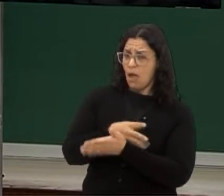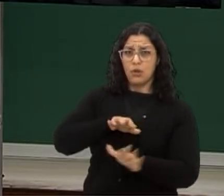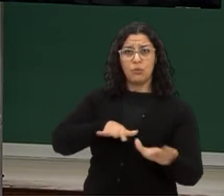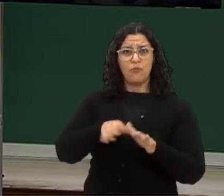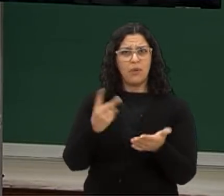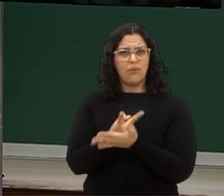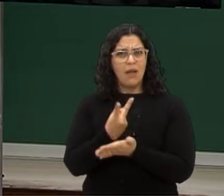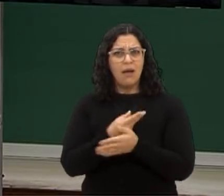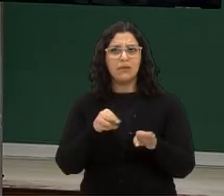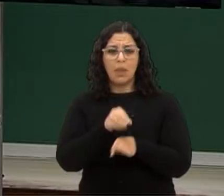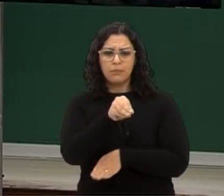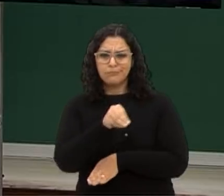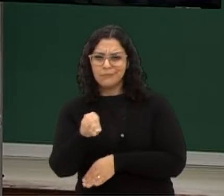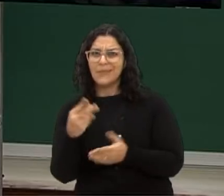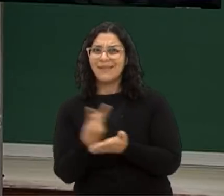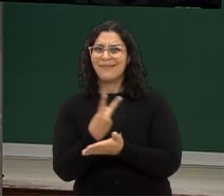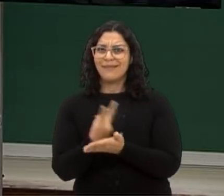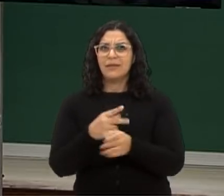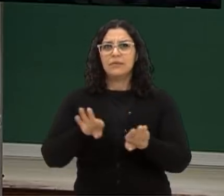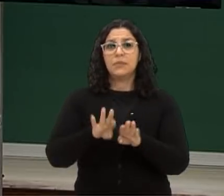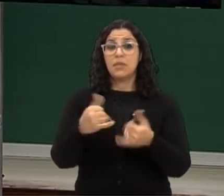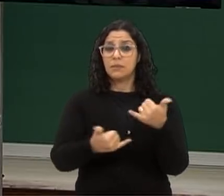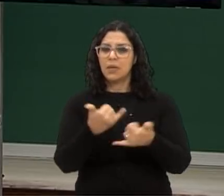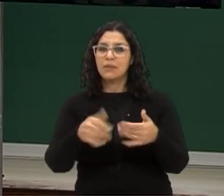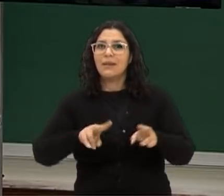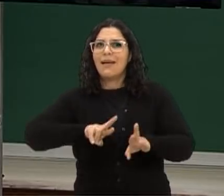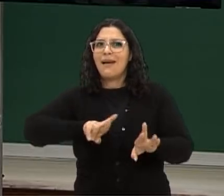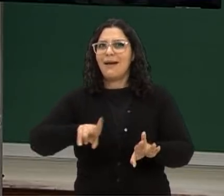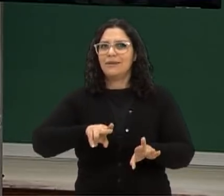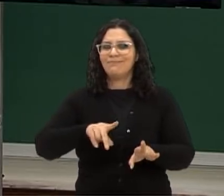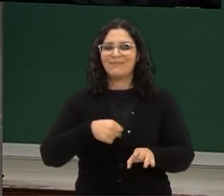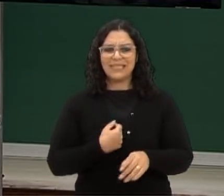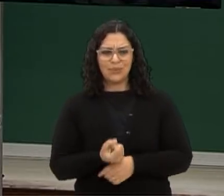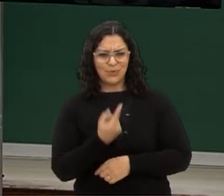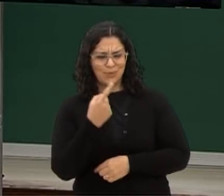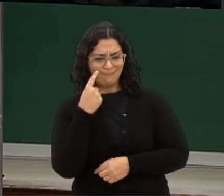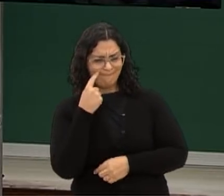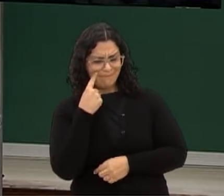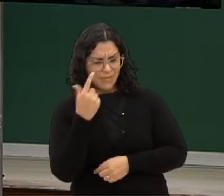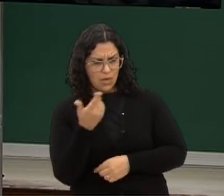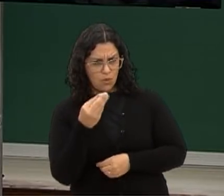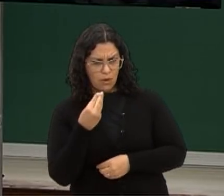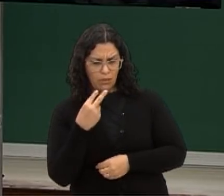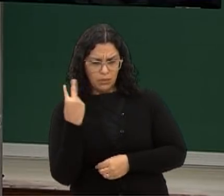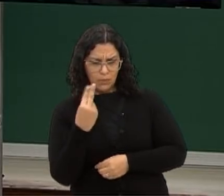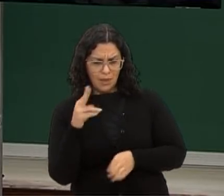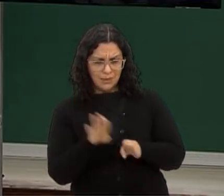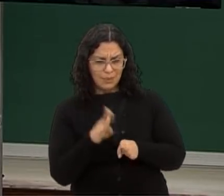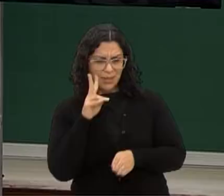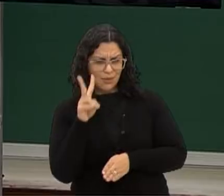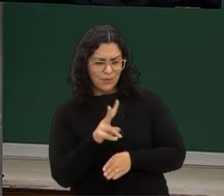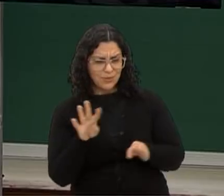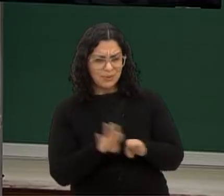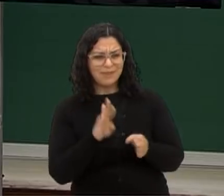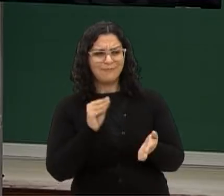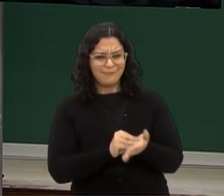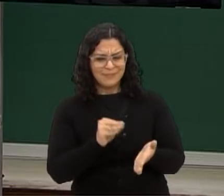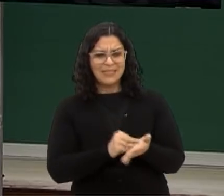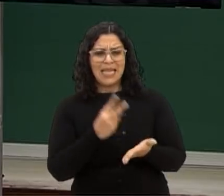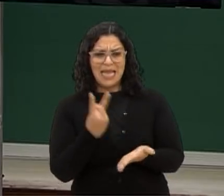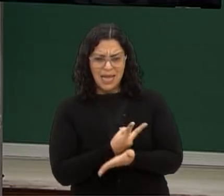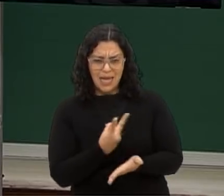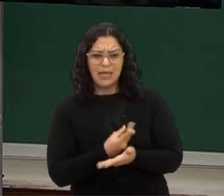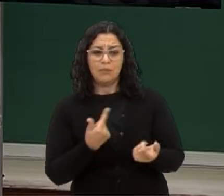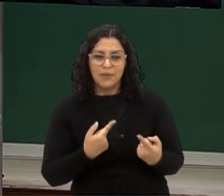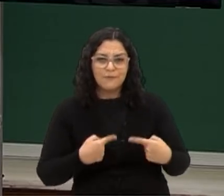vezes você vê que é uma jogada ali que não tinha como efetuar aquela jogada naquele momento e você mesmo vê que está fazendo errado e